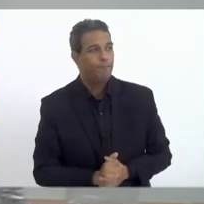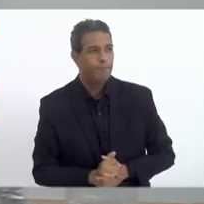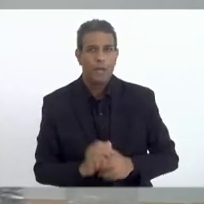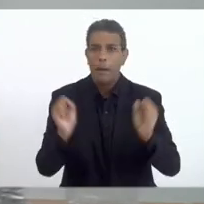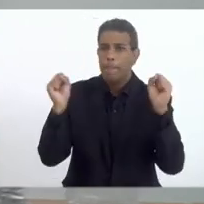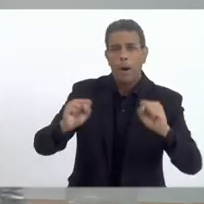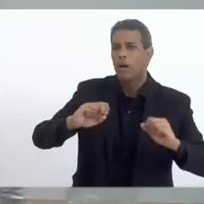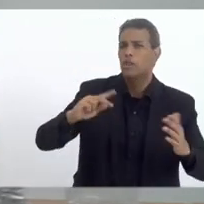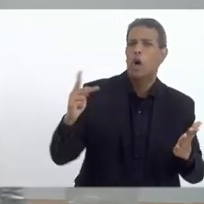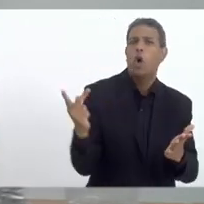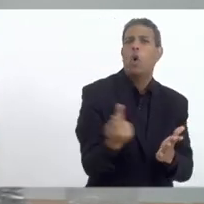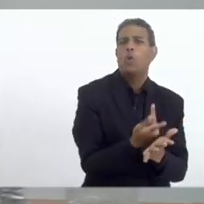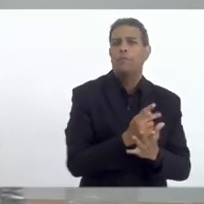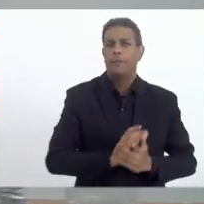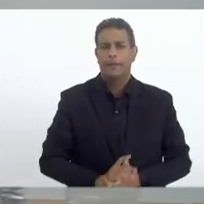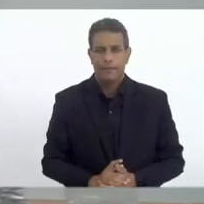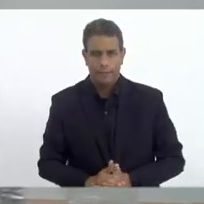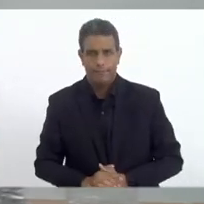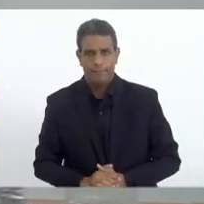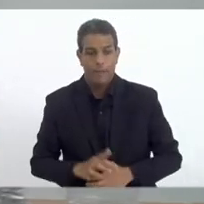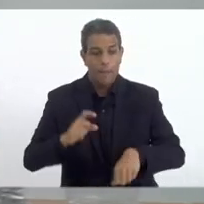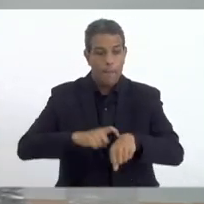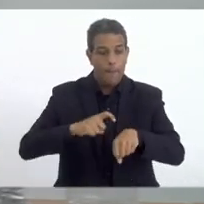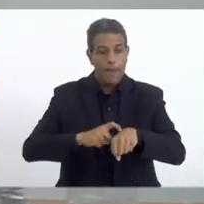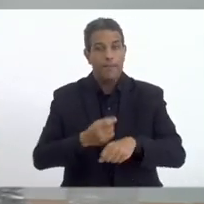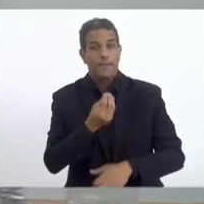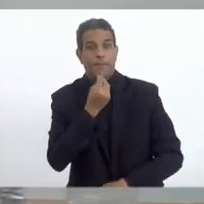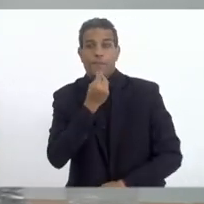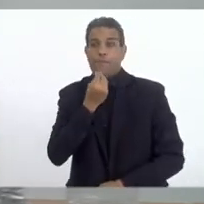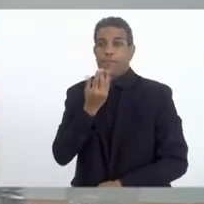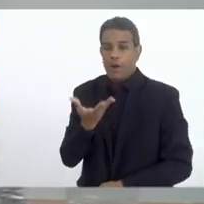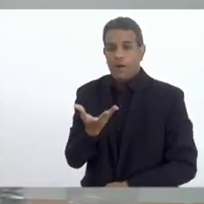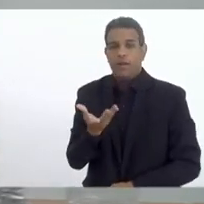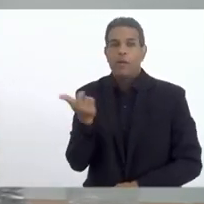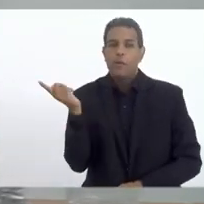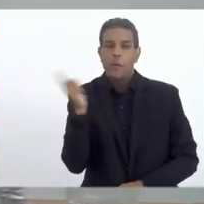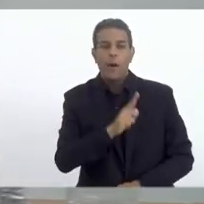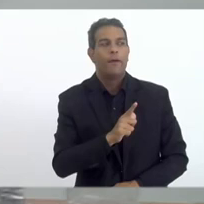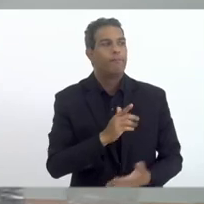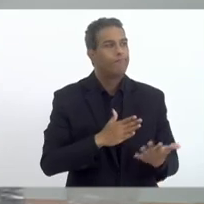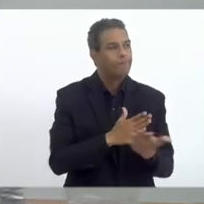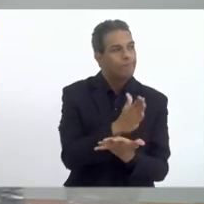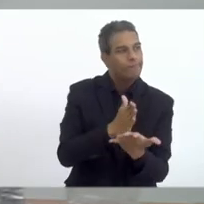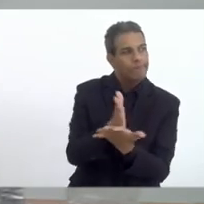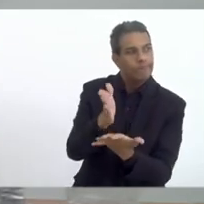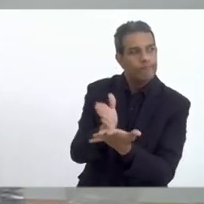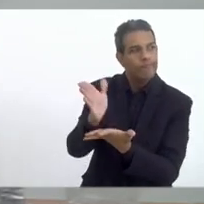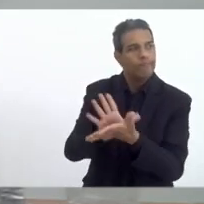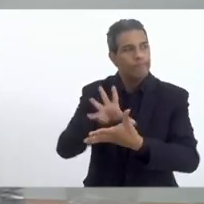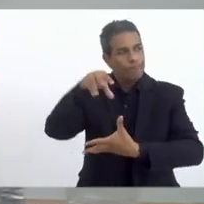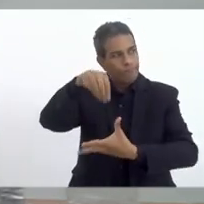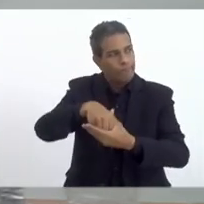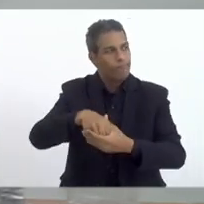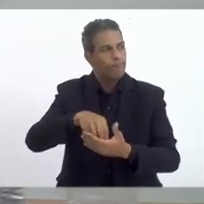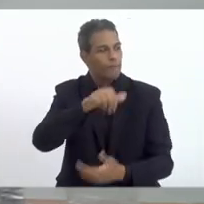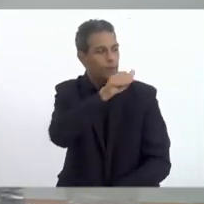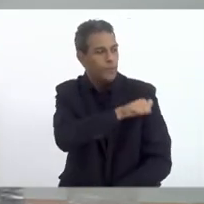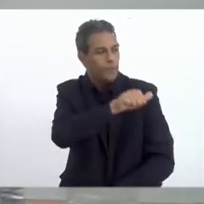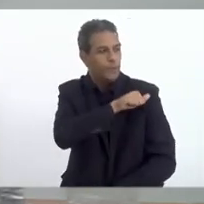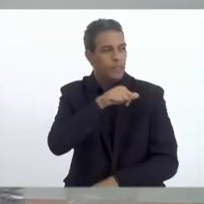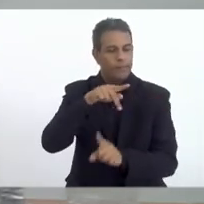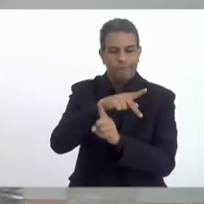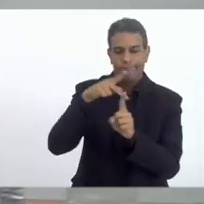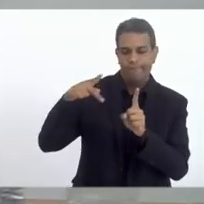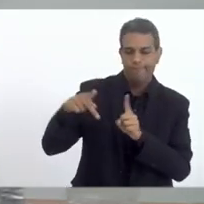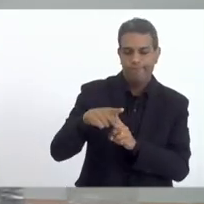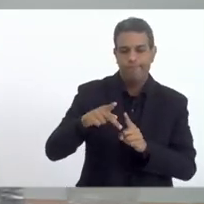pode acontecer isso. Então, o momento é esse, óbvio. A gente já teve encaminhamento de fazer equalização para todo o Rio Previdência, todas as carreiras do Rio